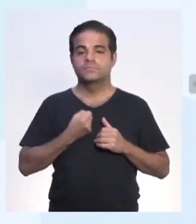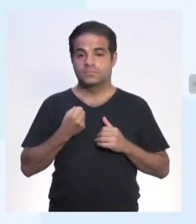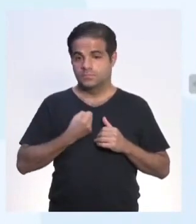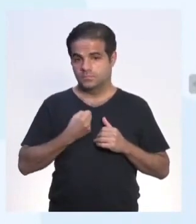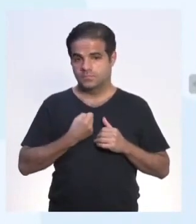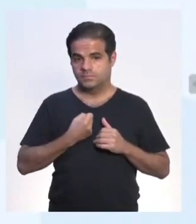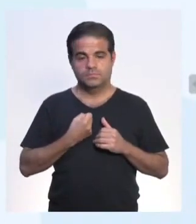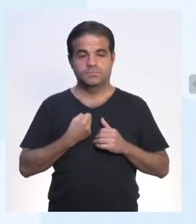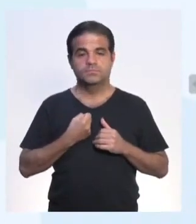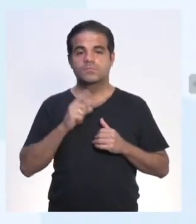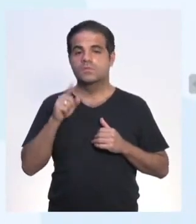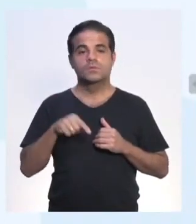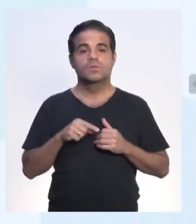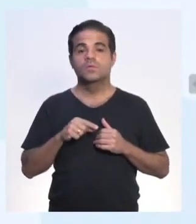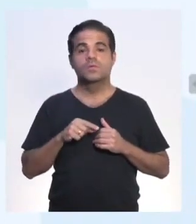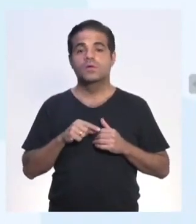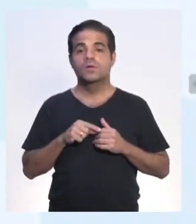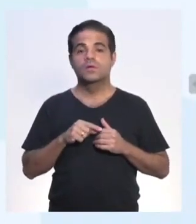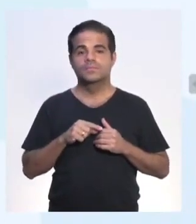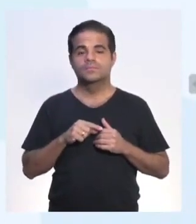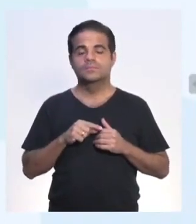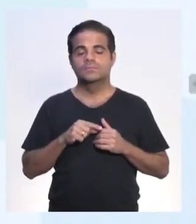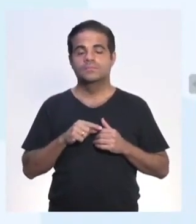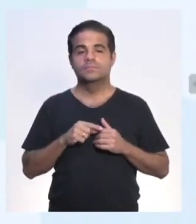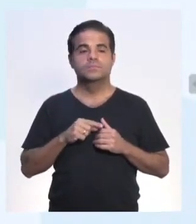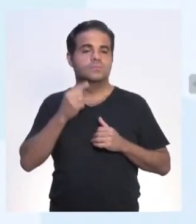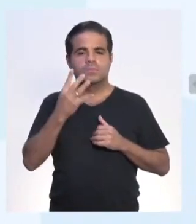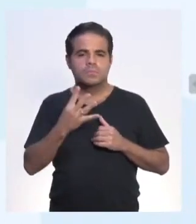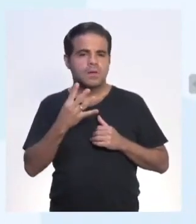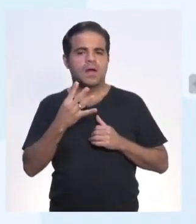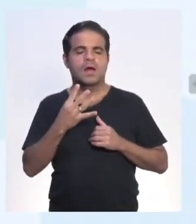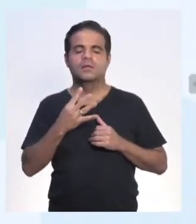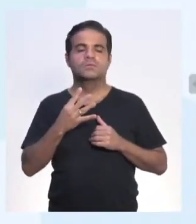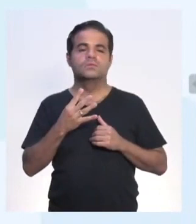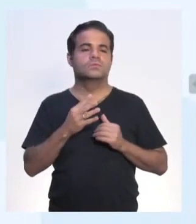tá? Não quer dizer que ele apenas tem quatro